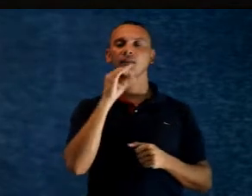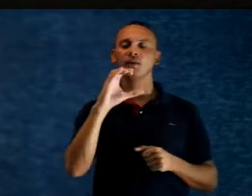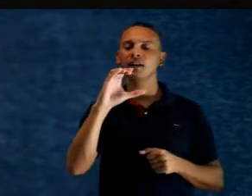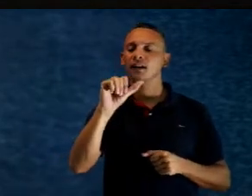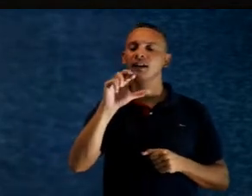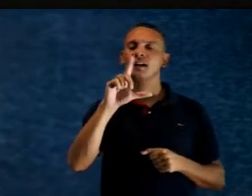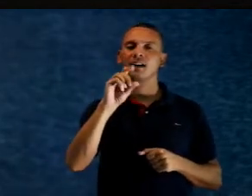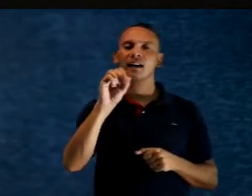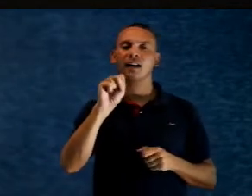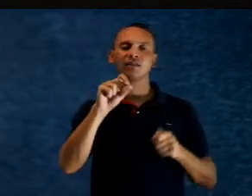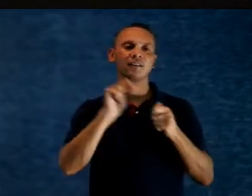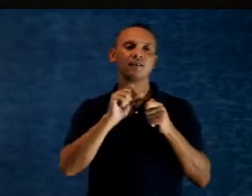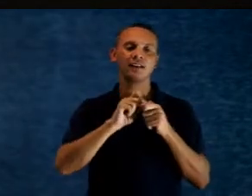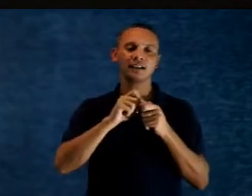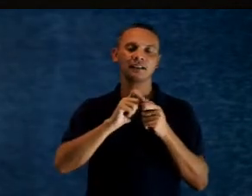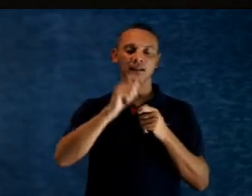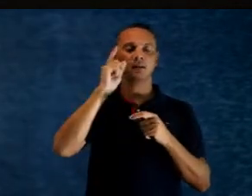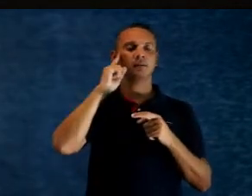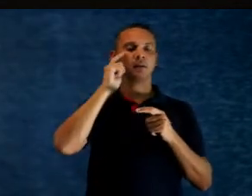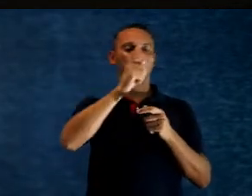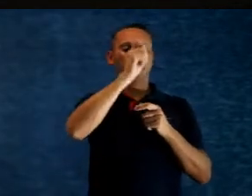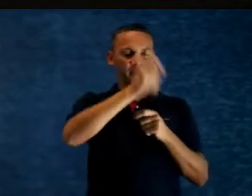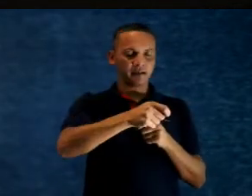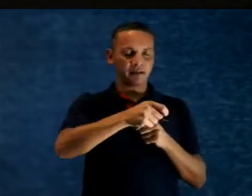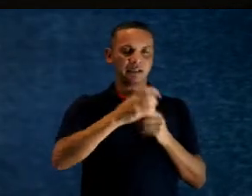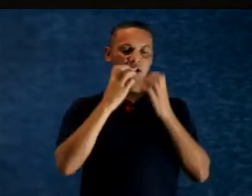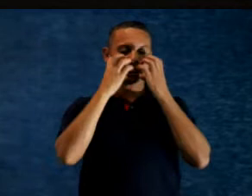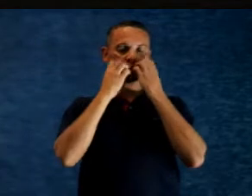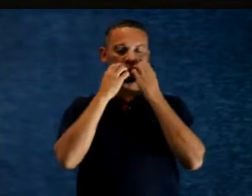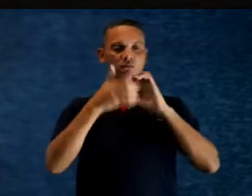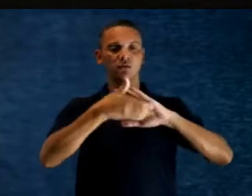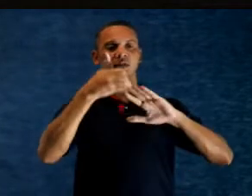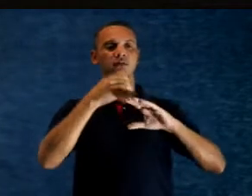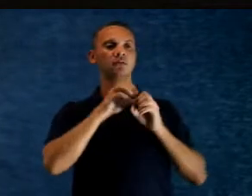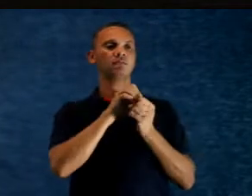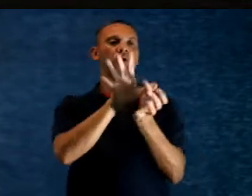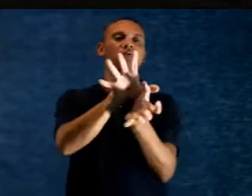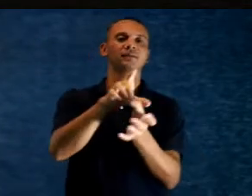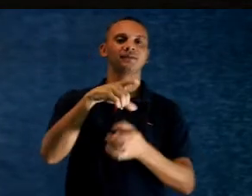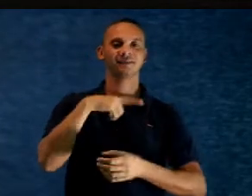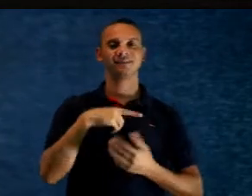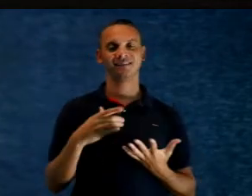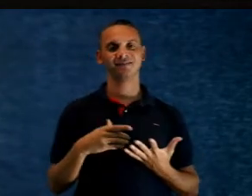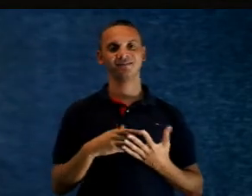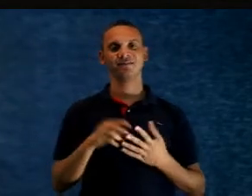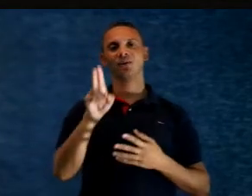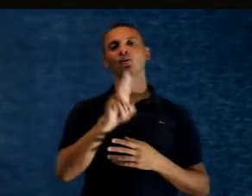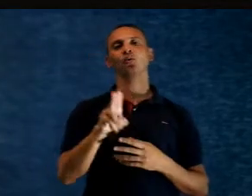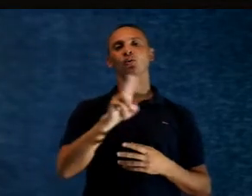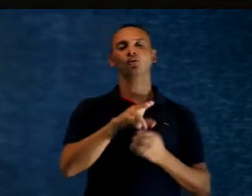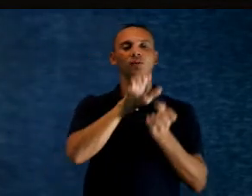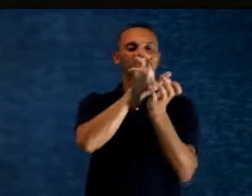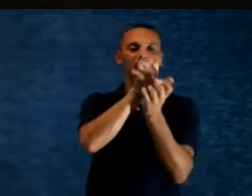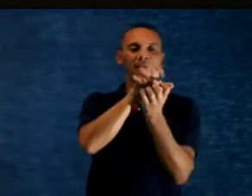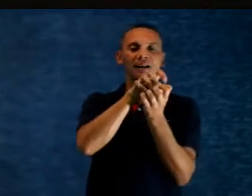netos pediam que ele tirasse a dentadura para mostrar a eles. Né, e a Maria Julieta disse, eu não tive essa experiência, porque na época meu pai